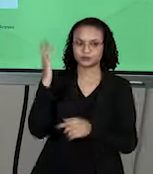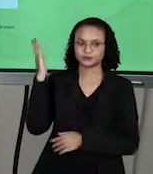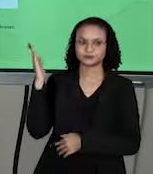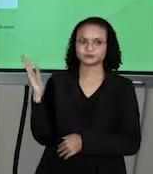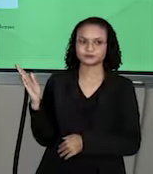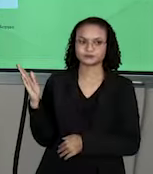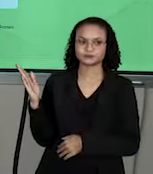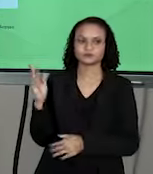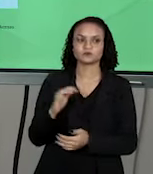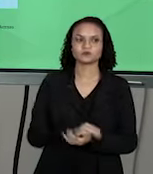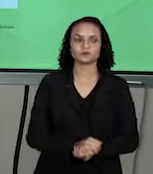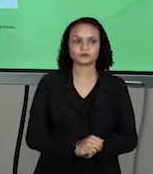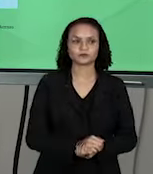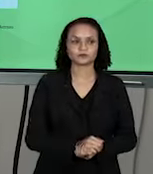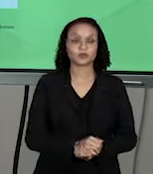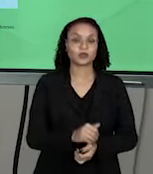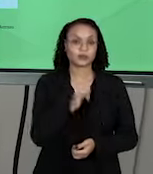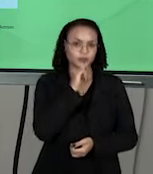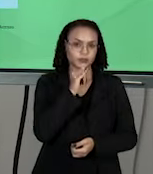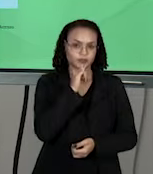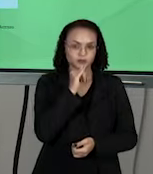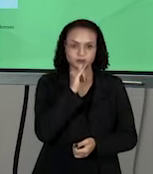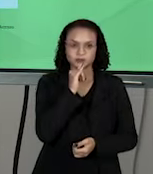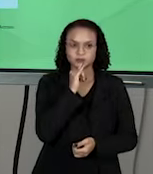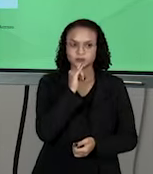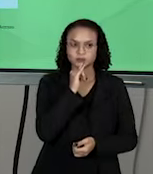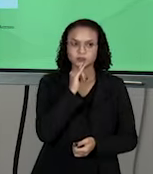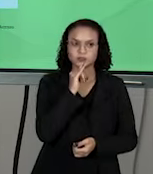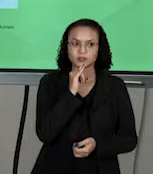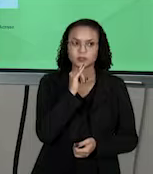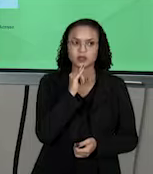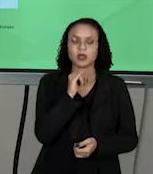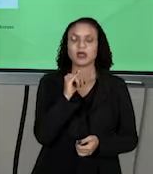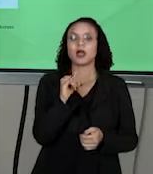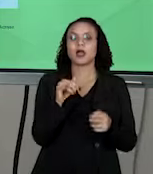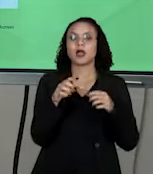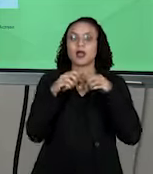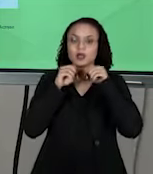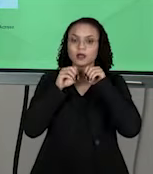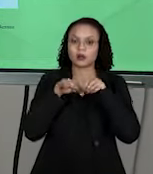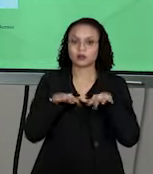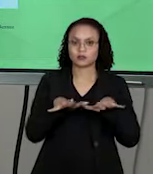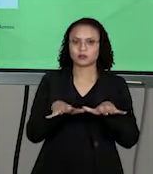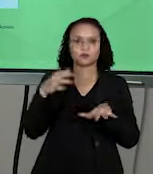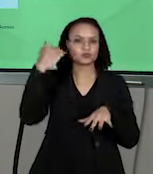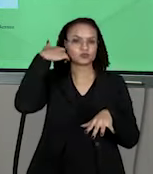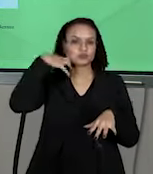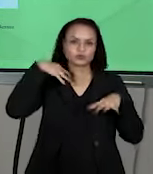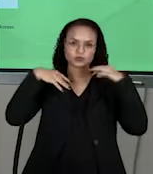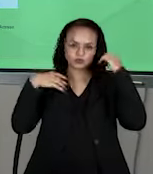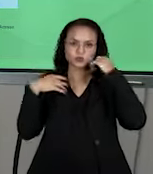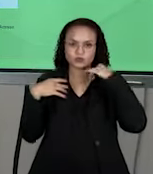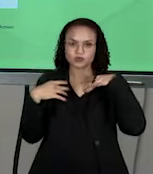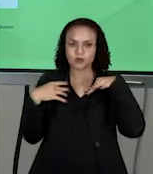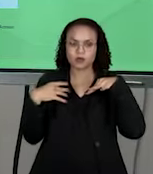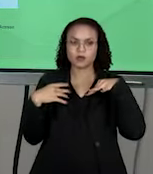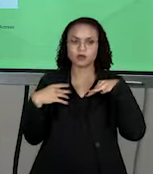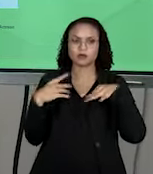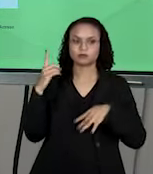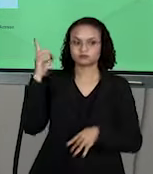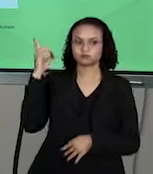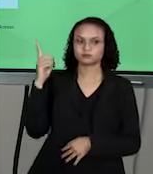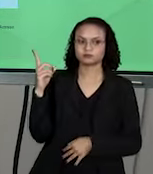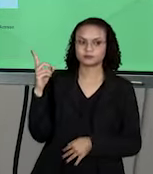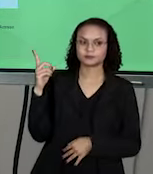a glândula que libera suor no corpo, ela libera